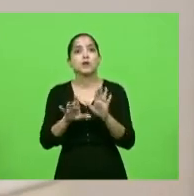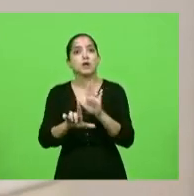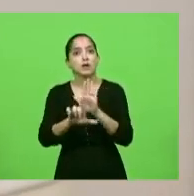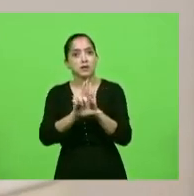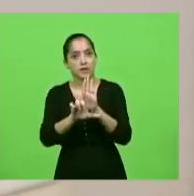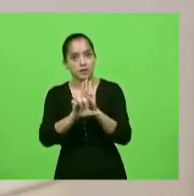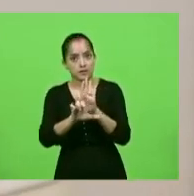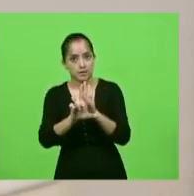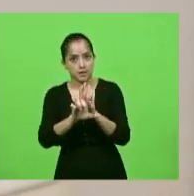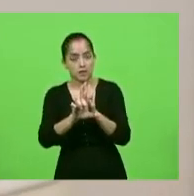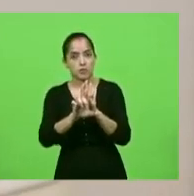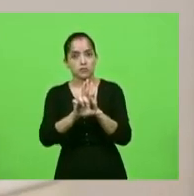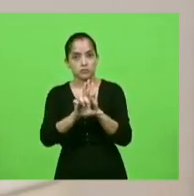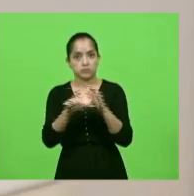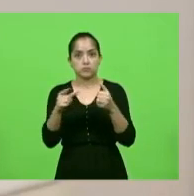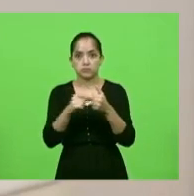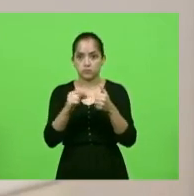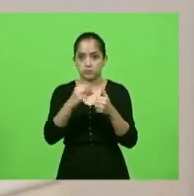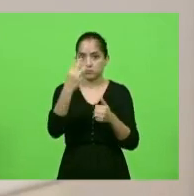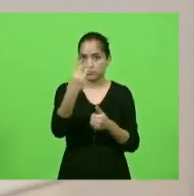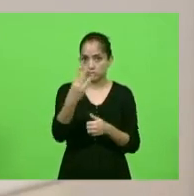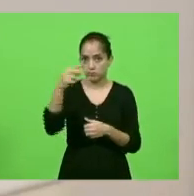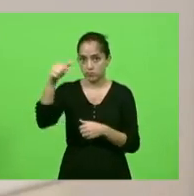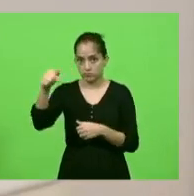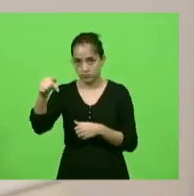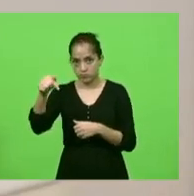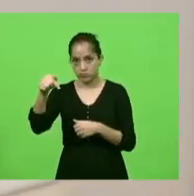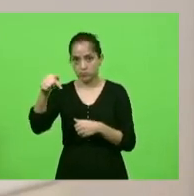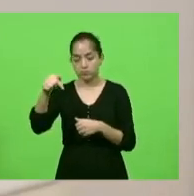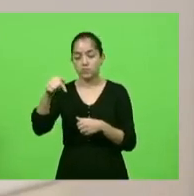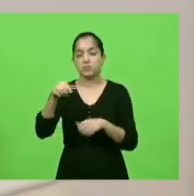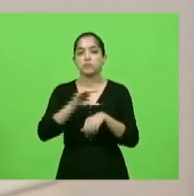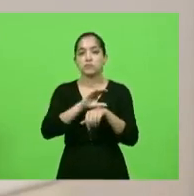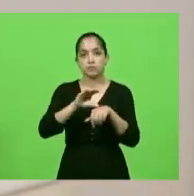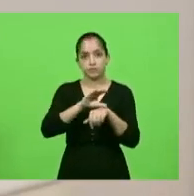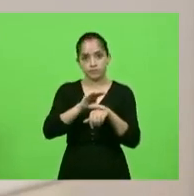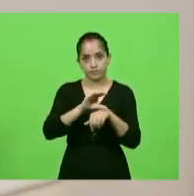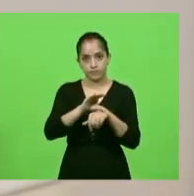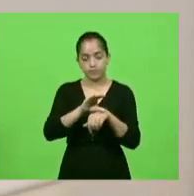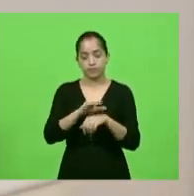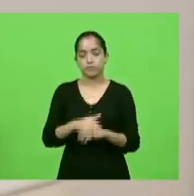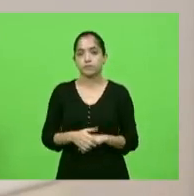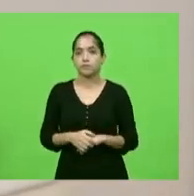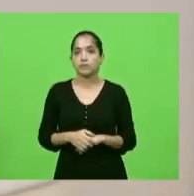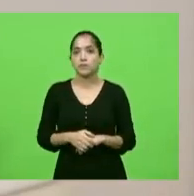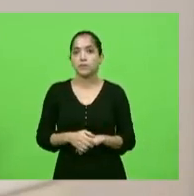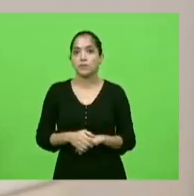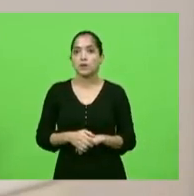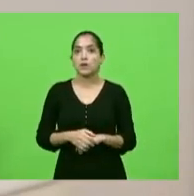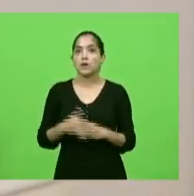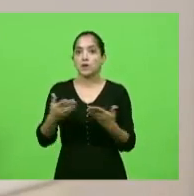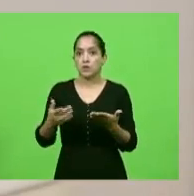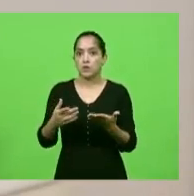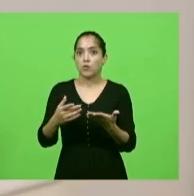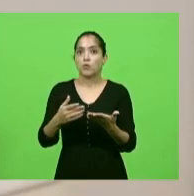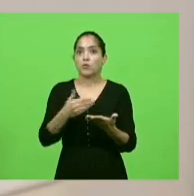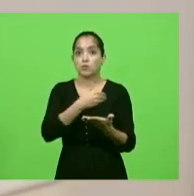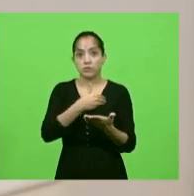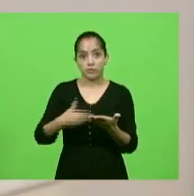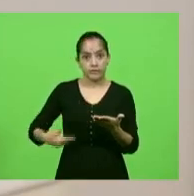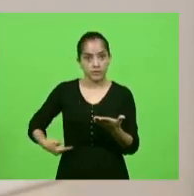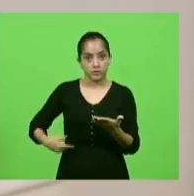consoante determina o artigo 37, caput, da Constituição Cidadã. O governante, que é o chefe do